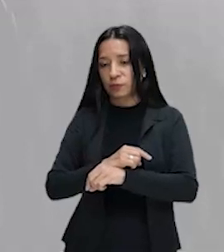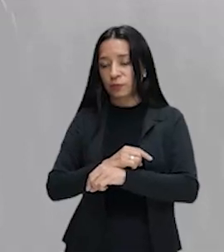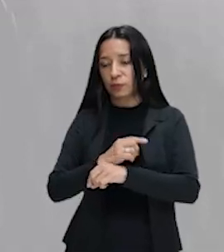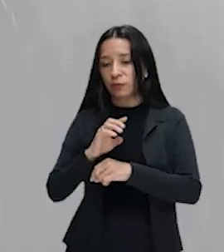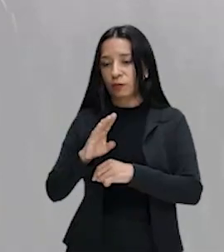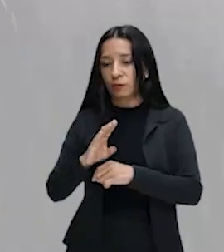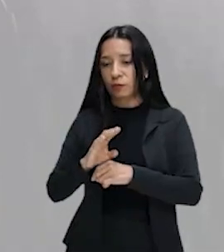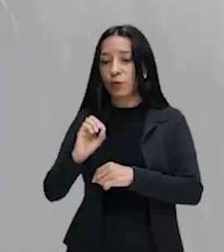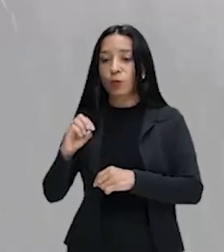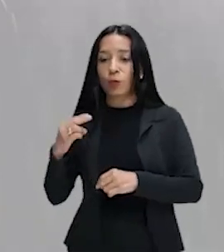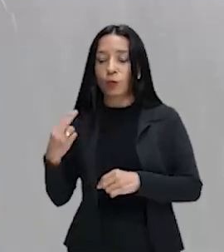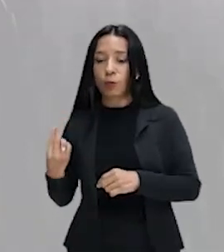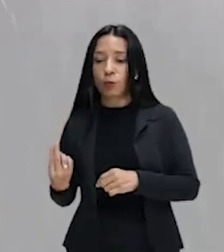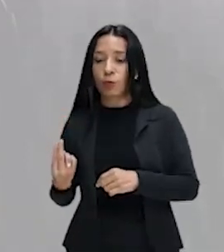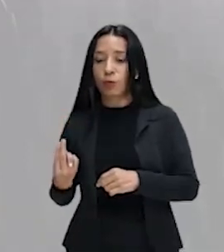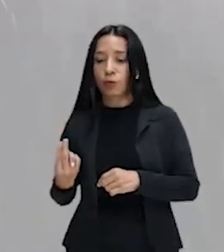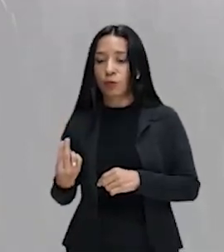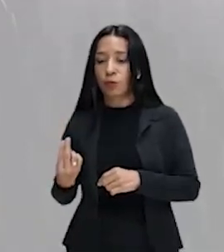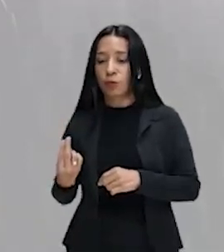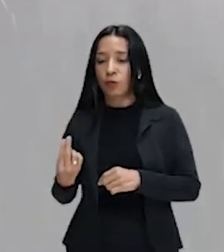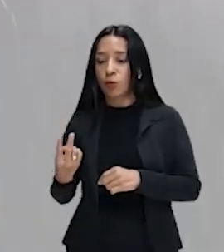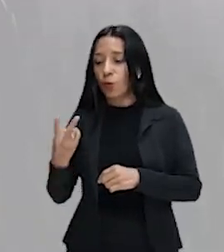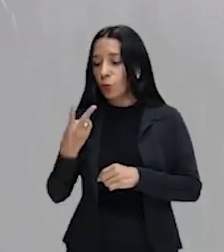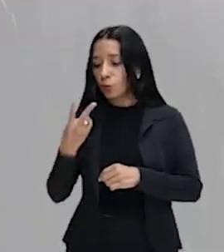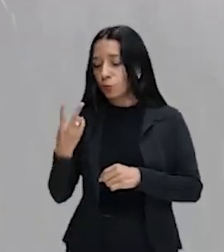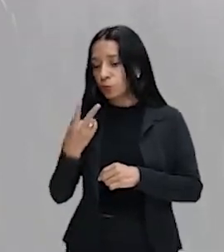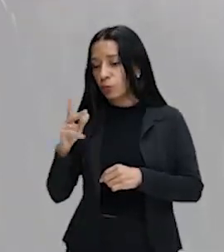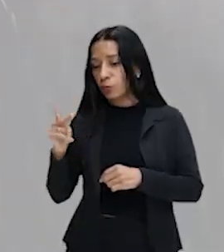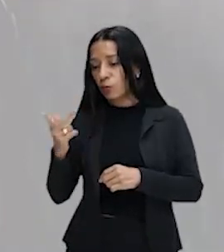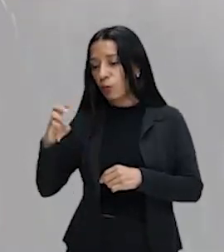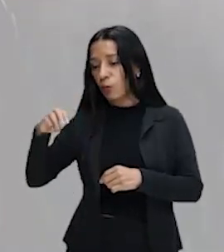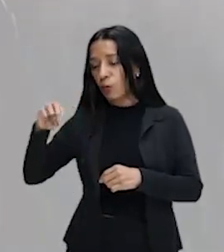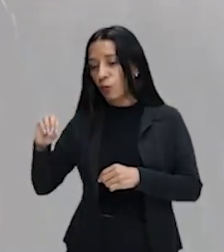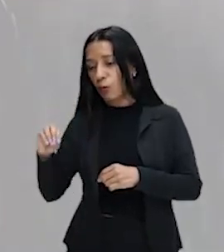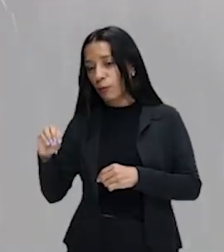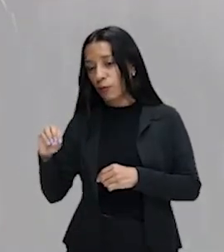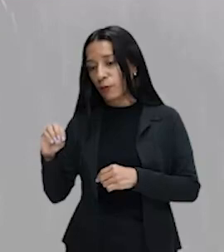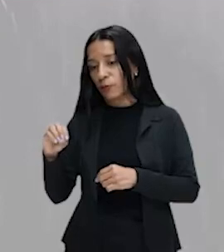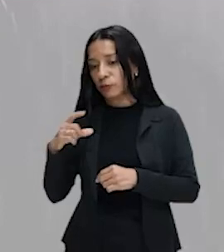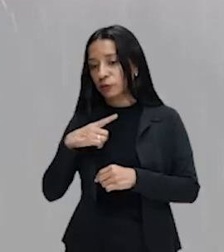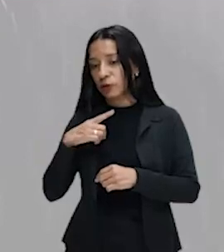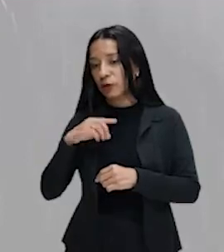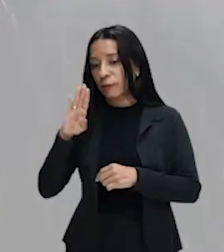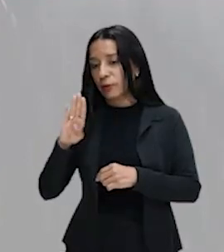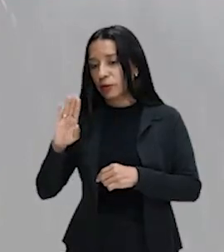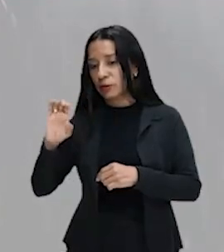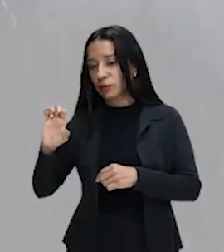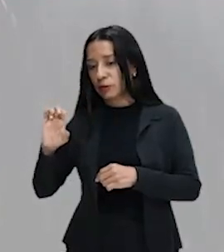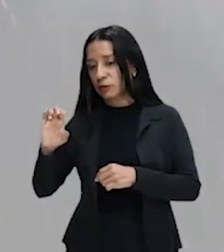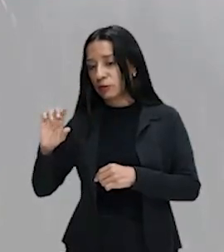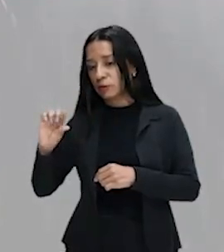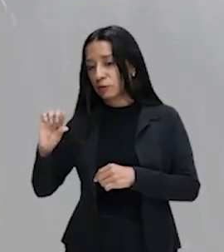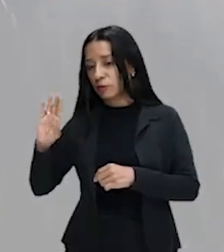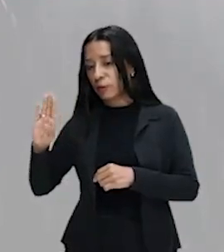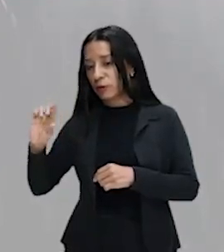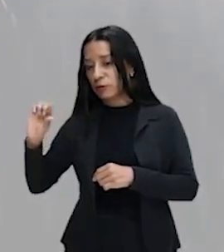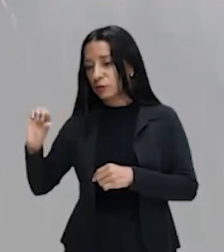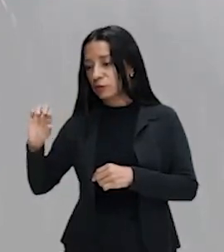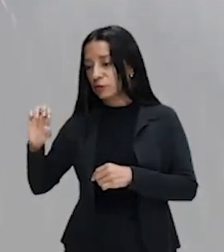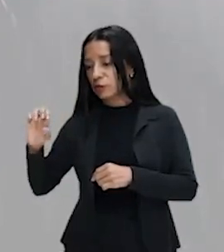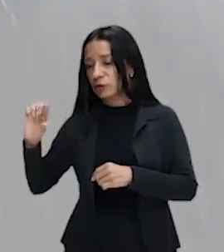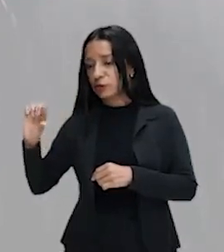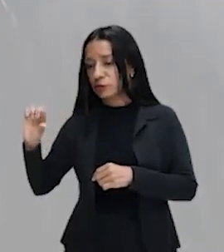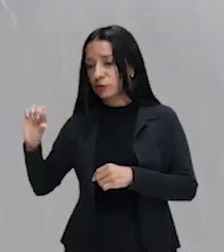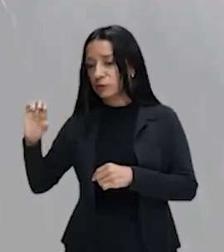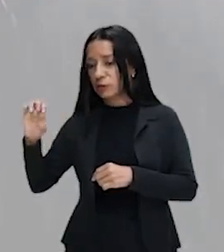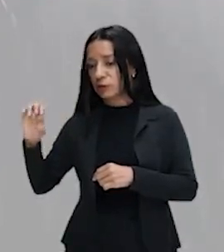locos ou duplo homozigoto, porque eu tenho Bzinho, Bzinho, Ezinho, Ezinho. Então, desse